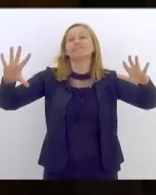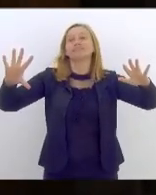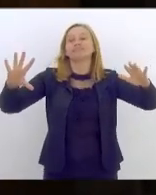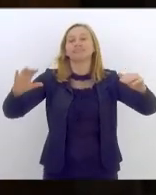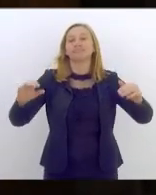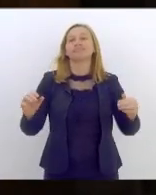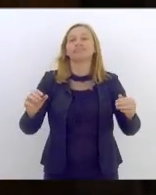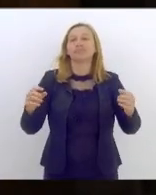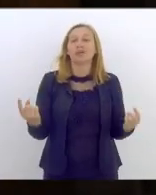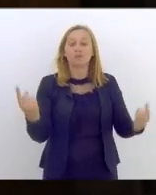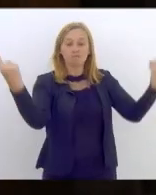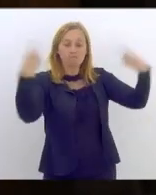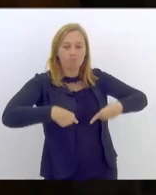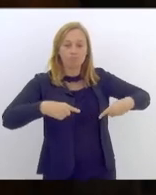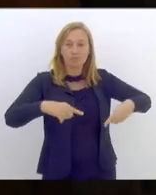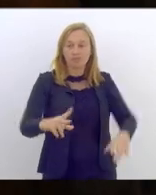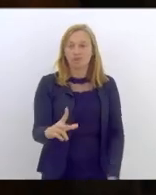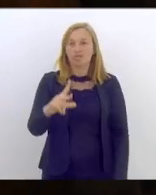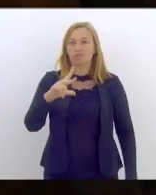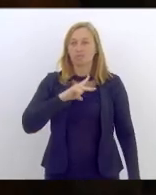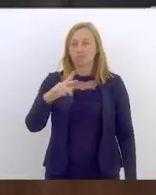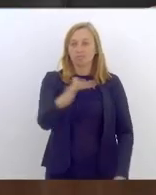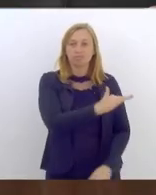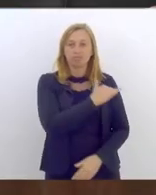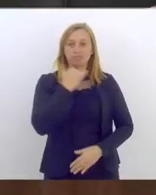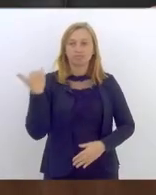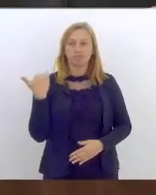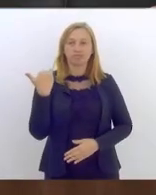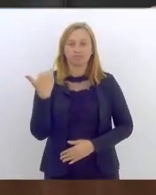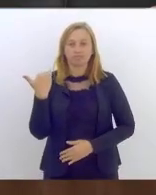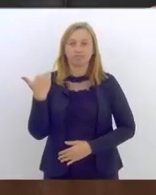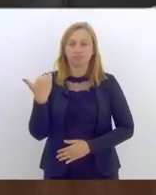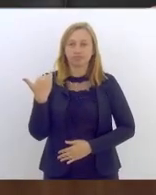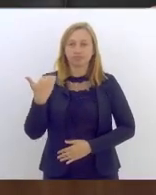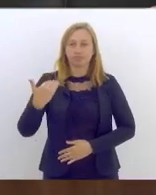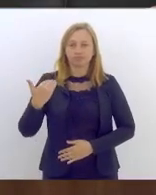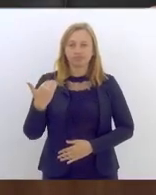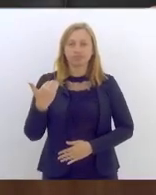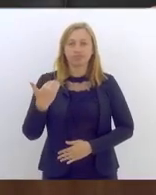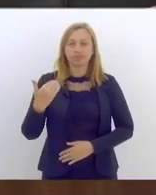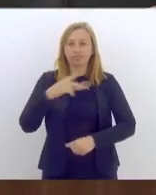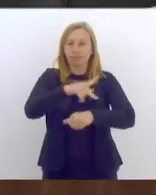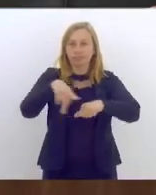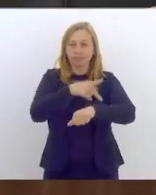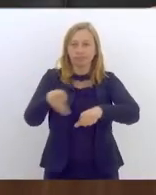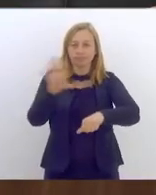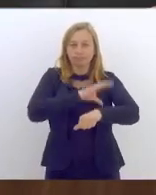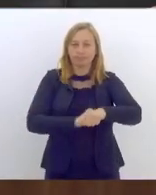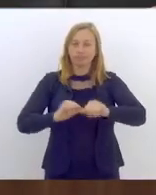a liberdade desafio da própria morte